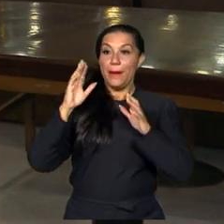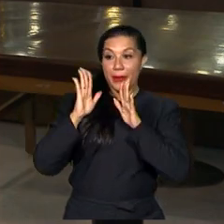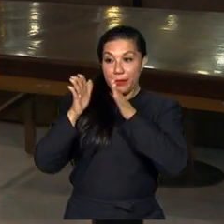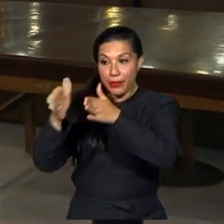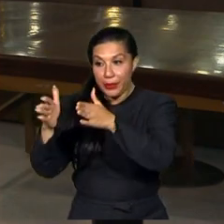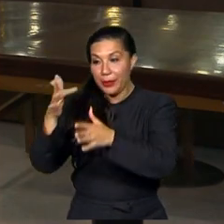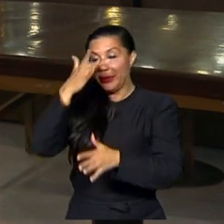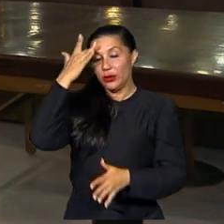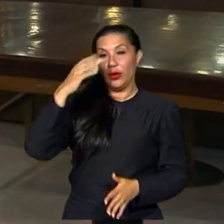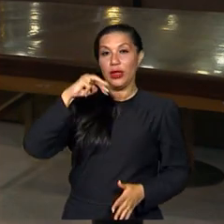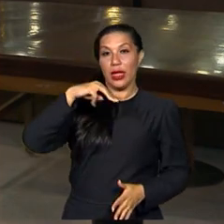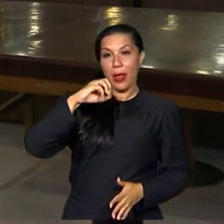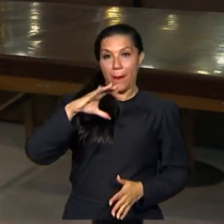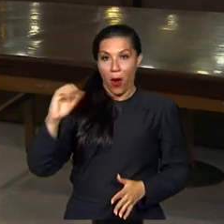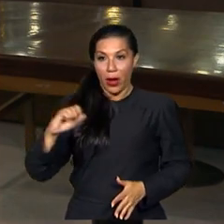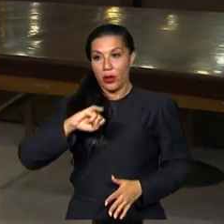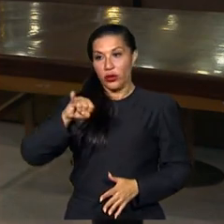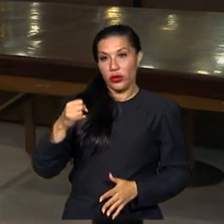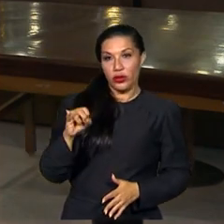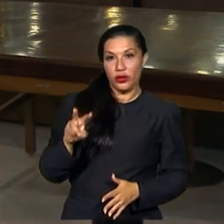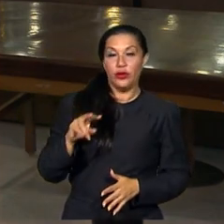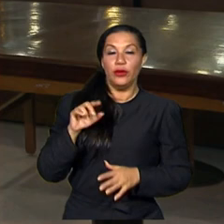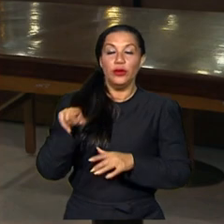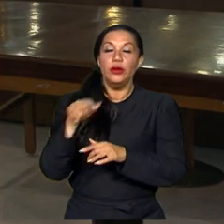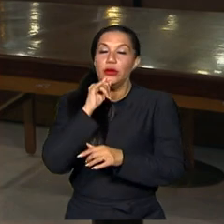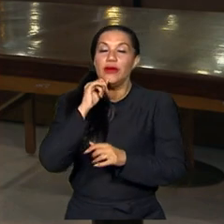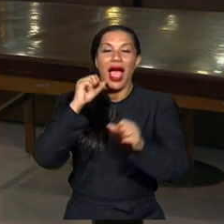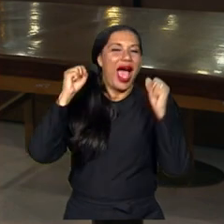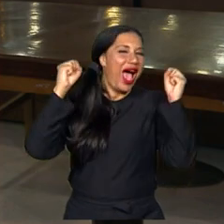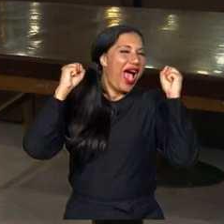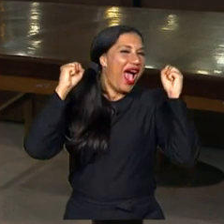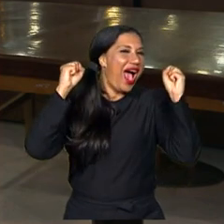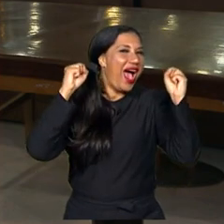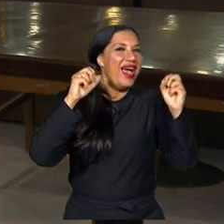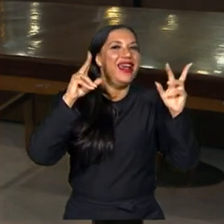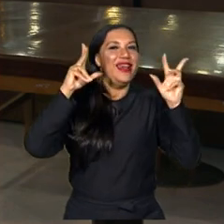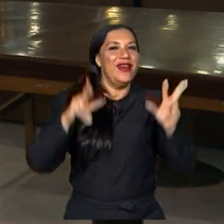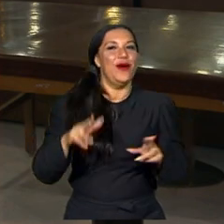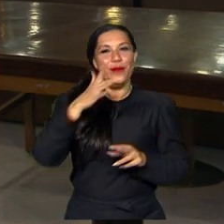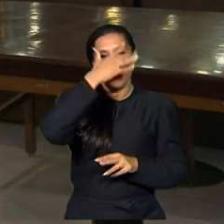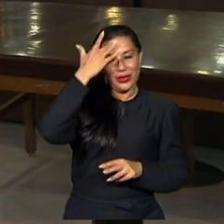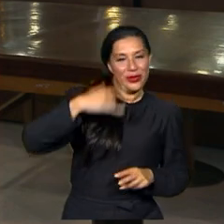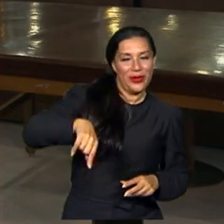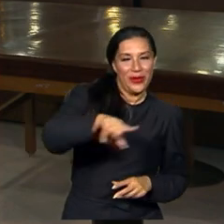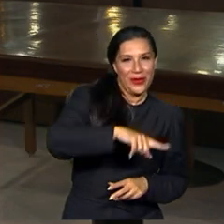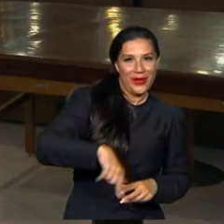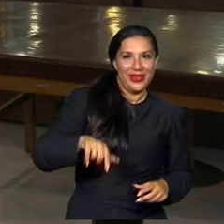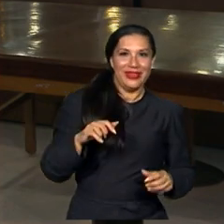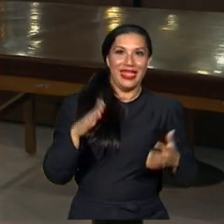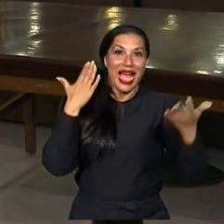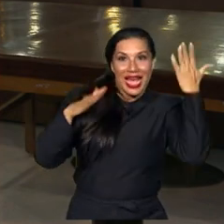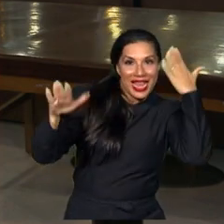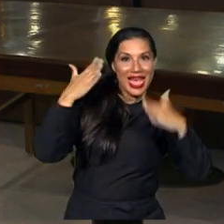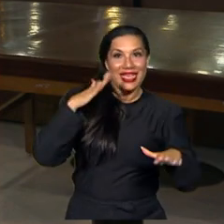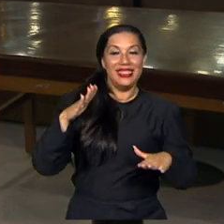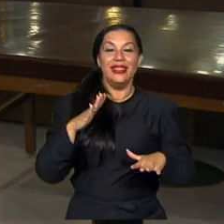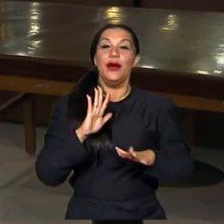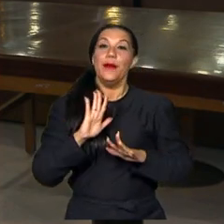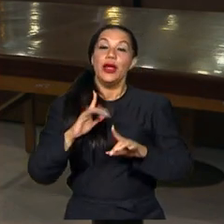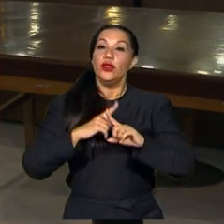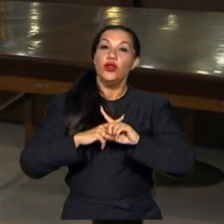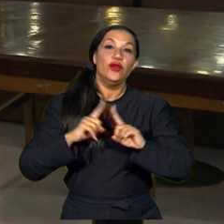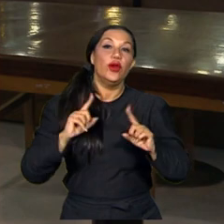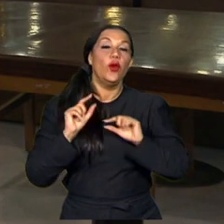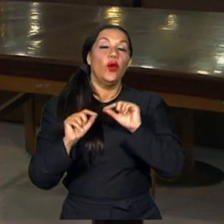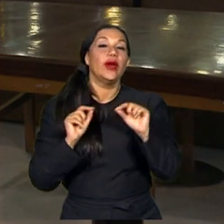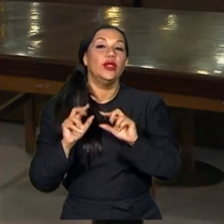pro juventino. Então, a gente vibra da mesma forma que o torcedor vibra. Então, o diferencial da Web